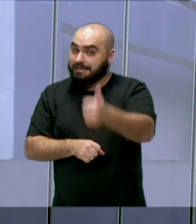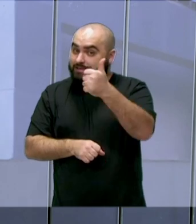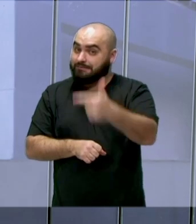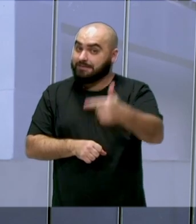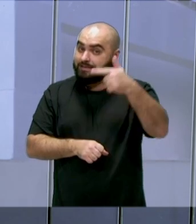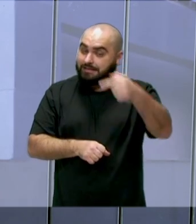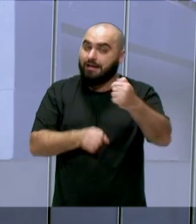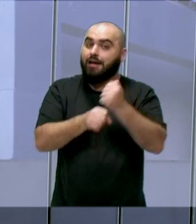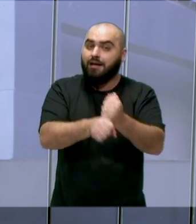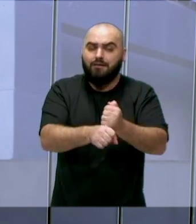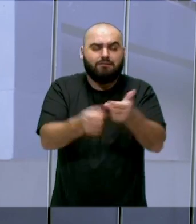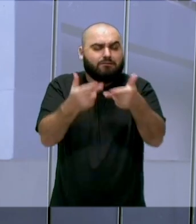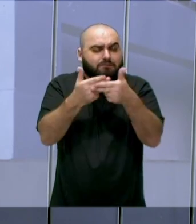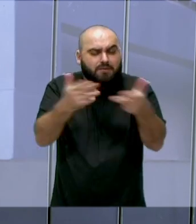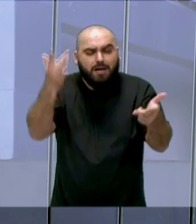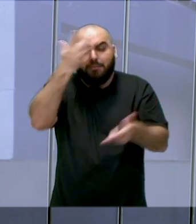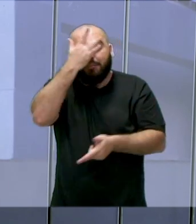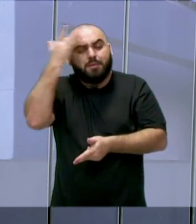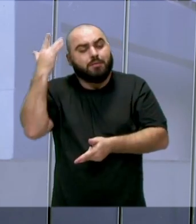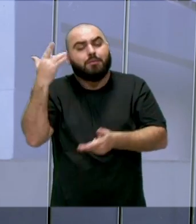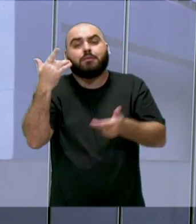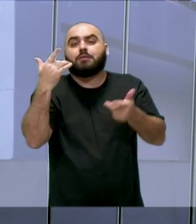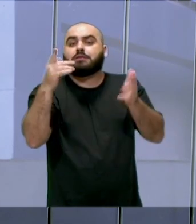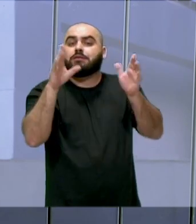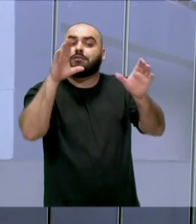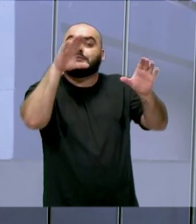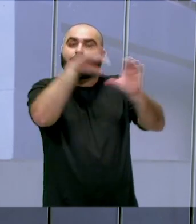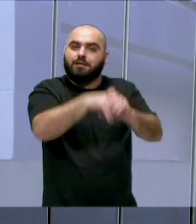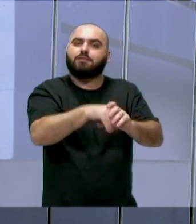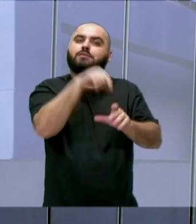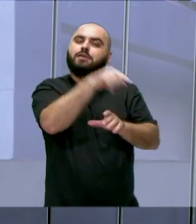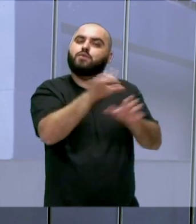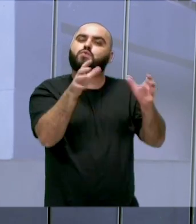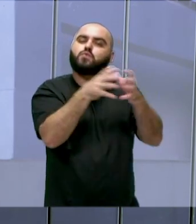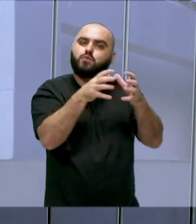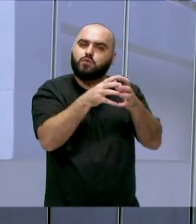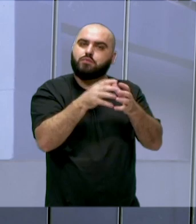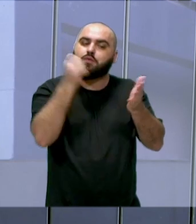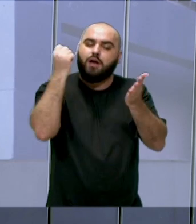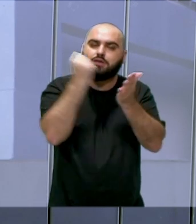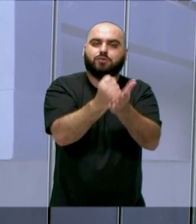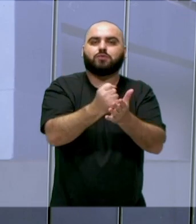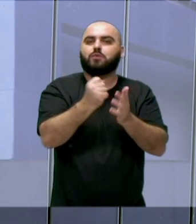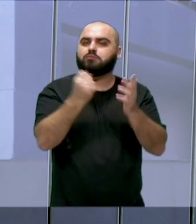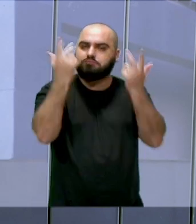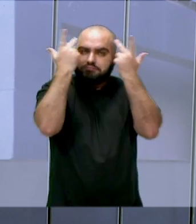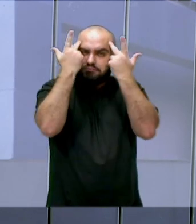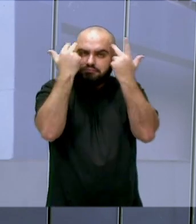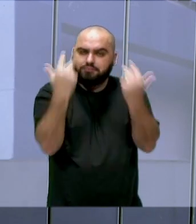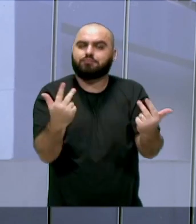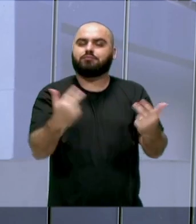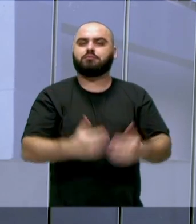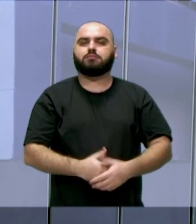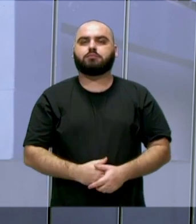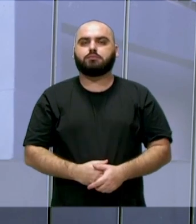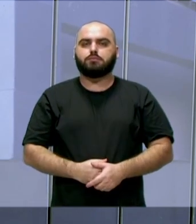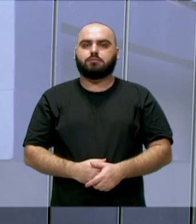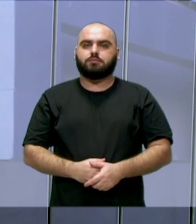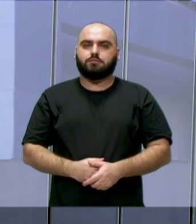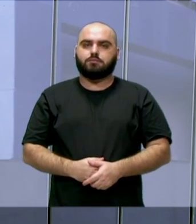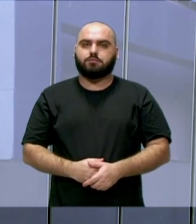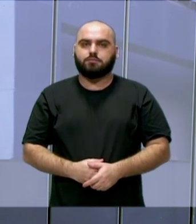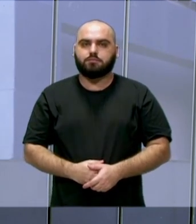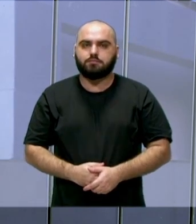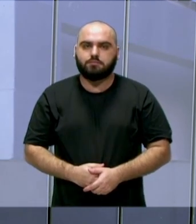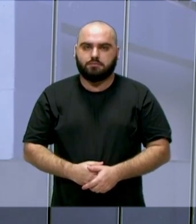grandes pessoas passaram dentro da nossa sociedade, dentro daquele clube, construíram aquela história. E o clube, como qualquer clube